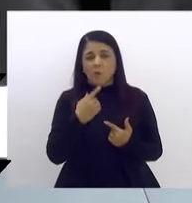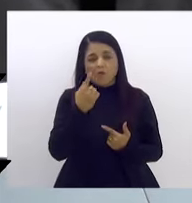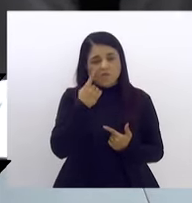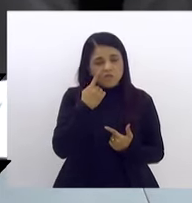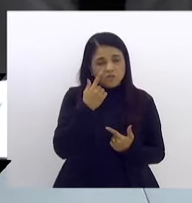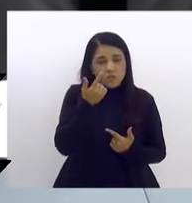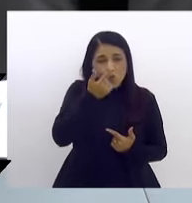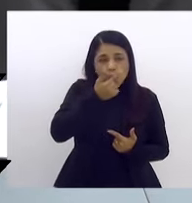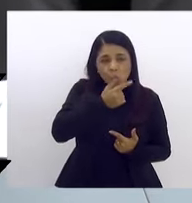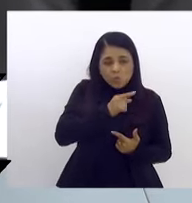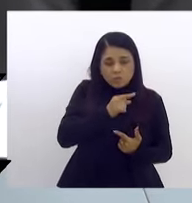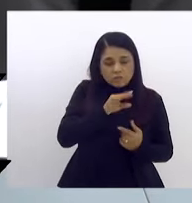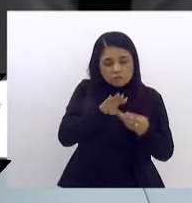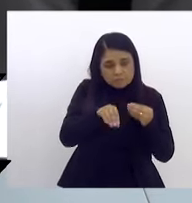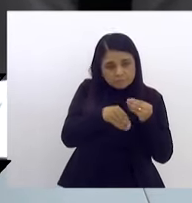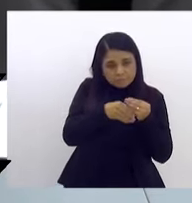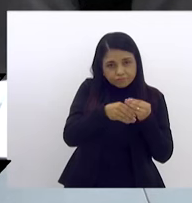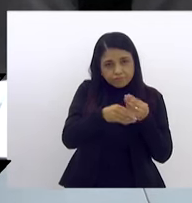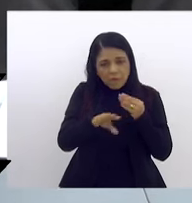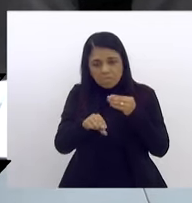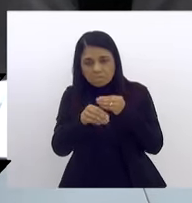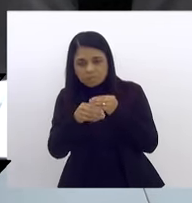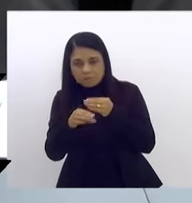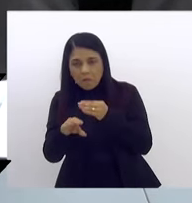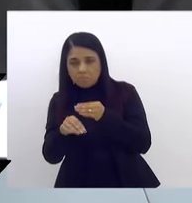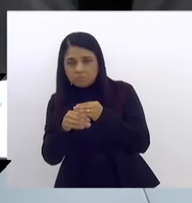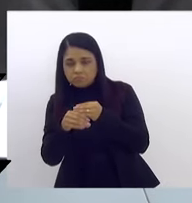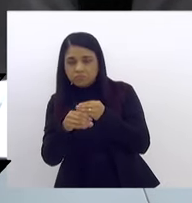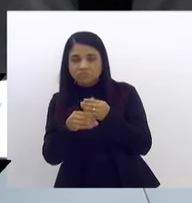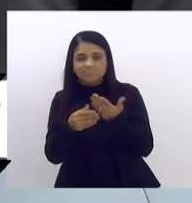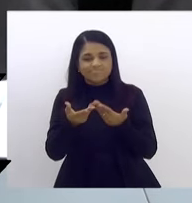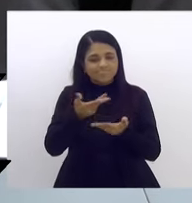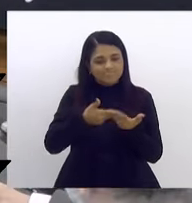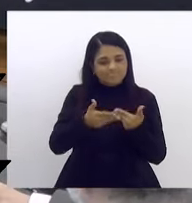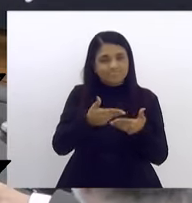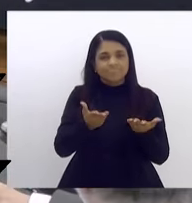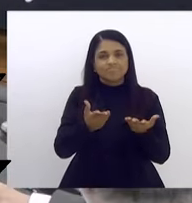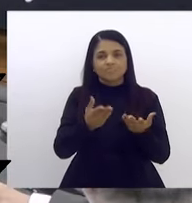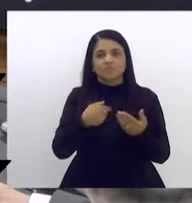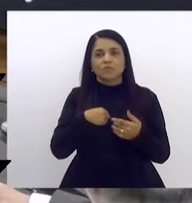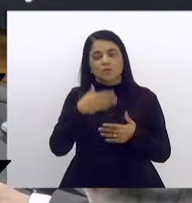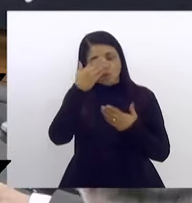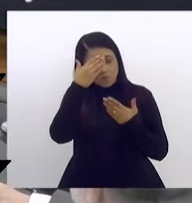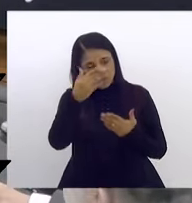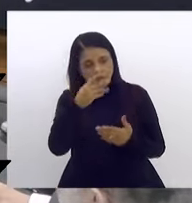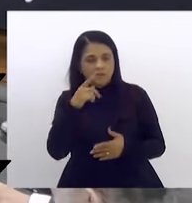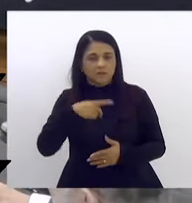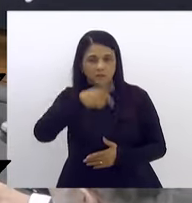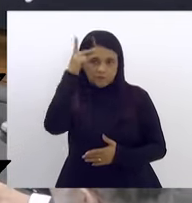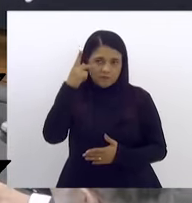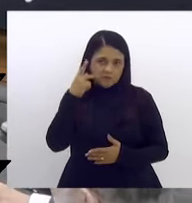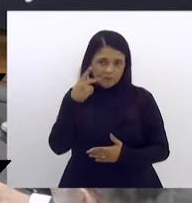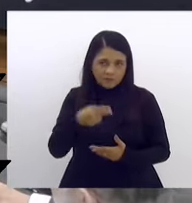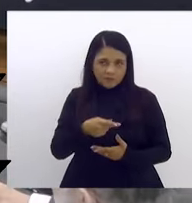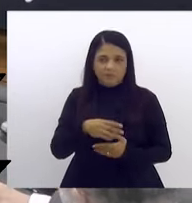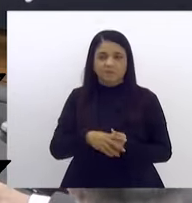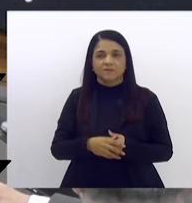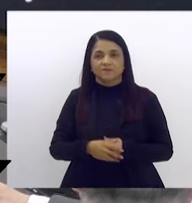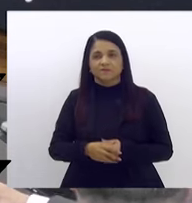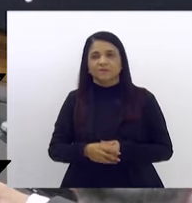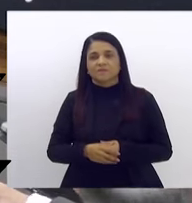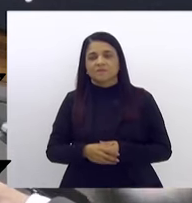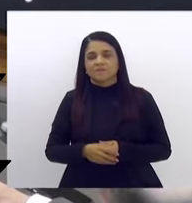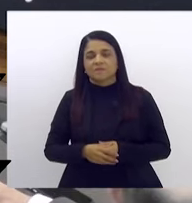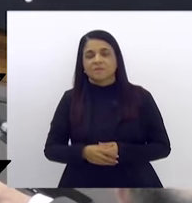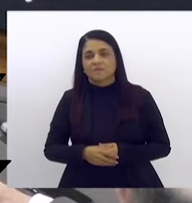consigo conciliar essas coisas que talvez sejam inconciliáveis Obrigado Deputado Luis Paulo vista concedida do deputado Luis Paulo ó